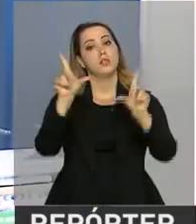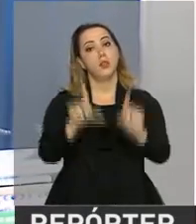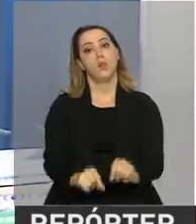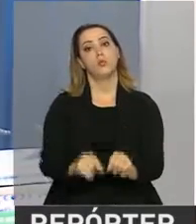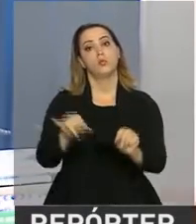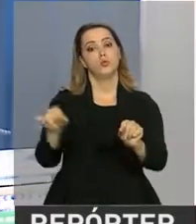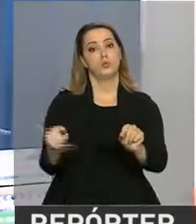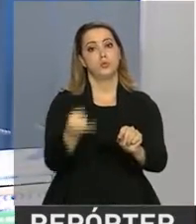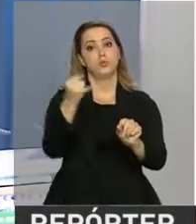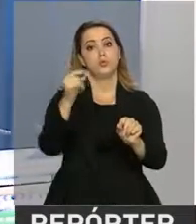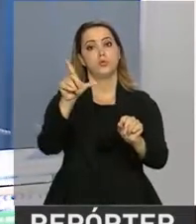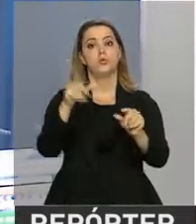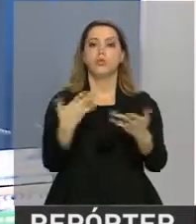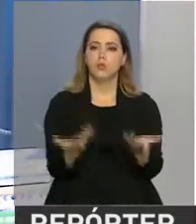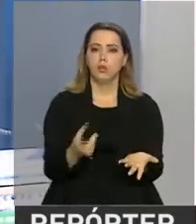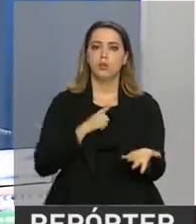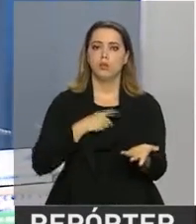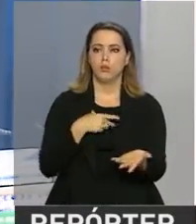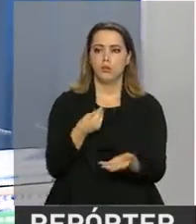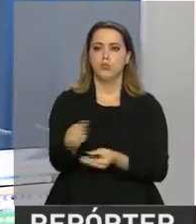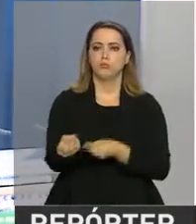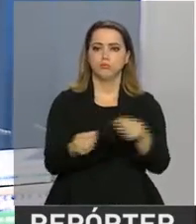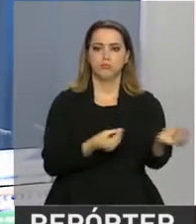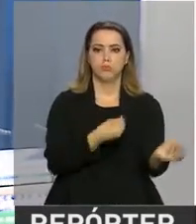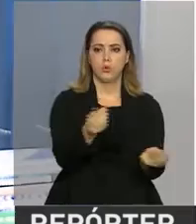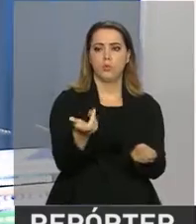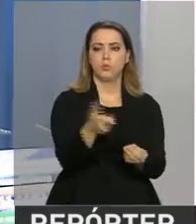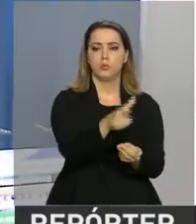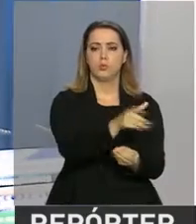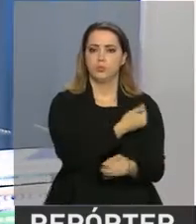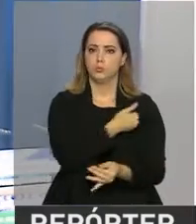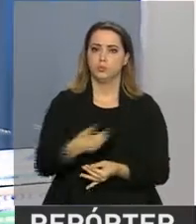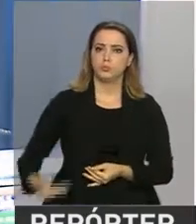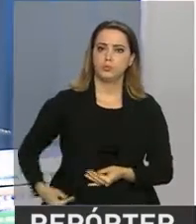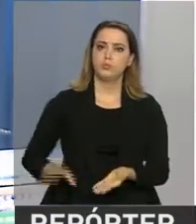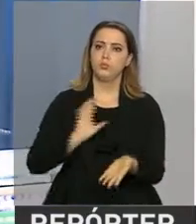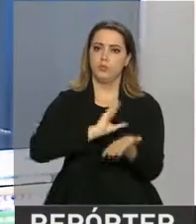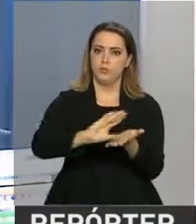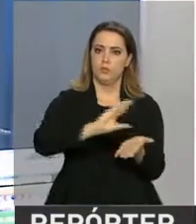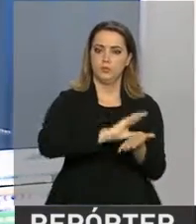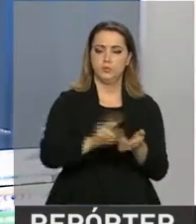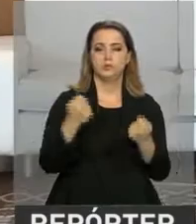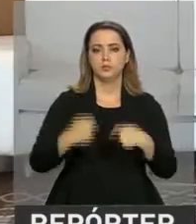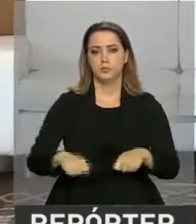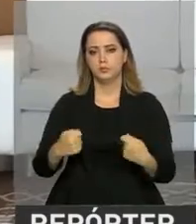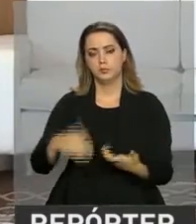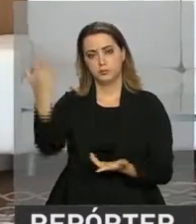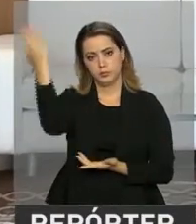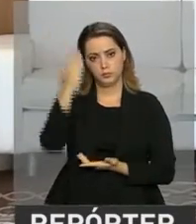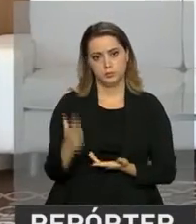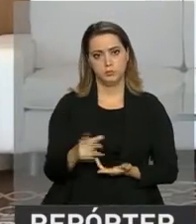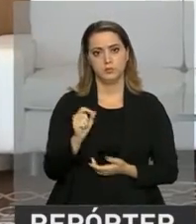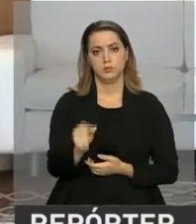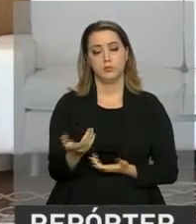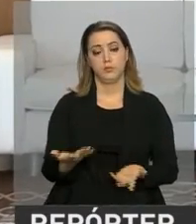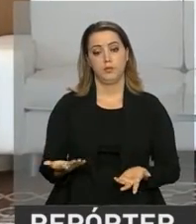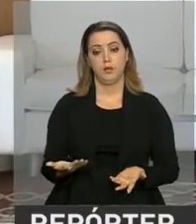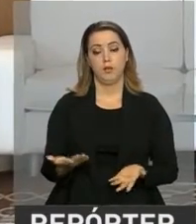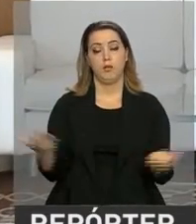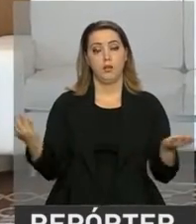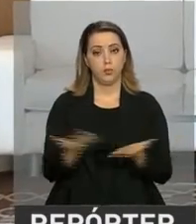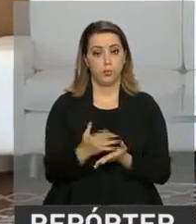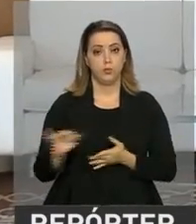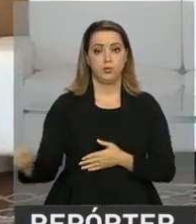pública, evidentemente que sobra dinheiro para o setor público poder fazer os investimentos que o país tanto necessita. Como a inflação vem diminuindo,